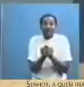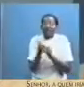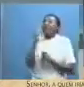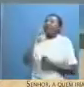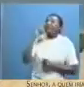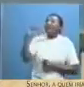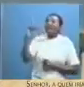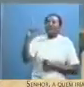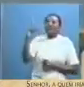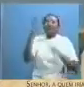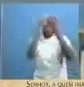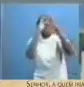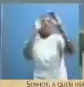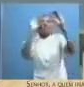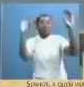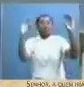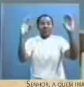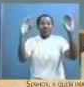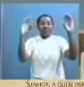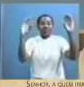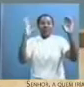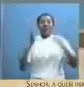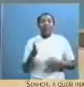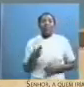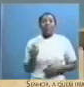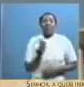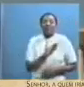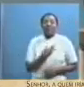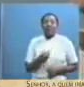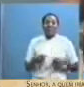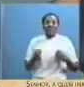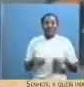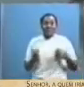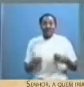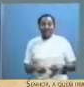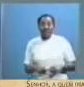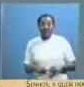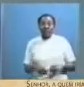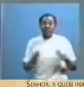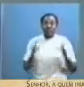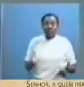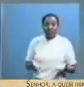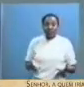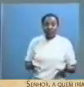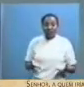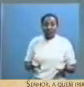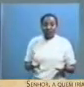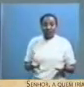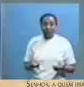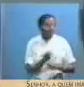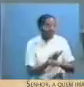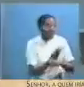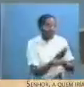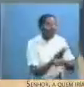gestos dele o jeito de falar de engady do jeito de pensar do encardido porque não tomou posse eu sou filho de Deus para ir